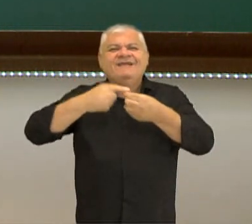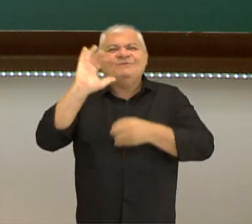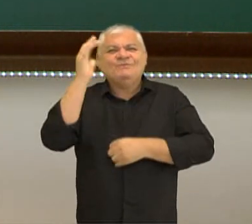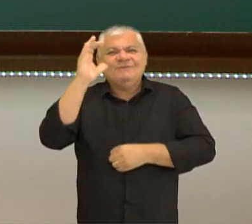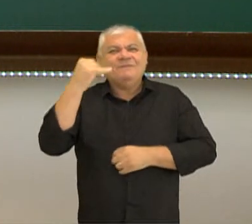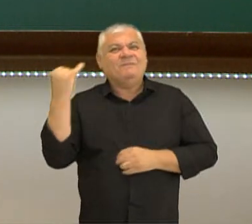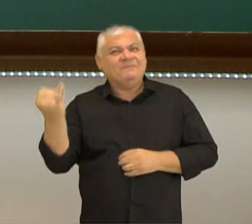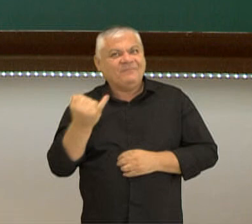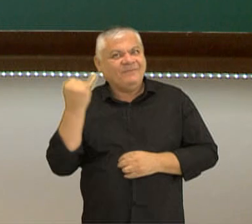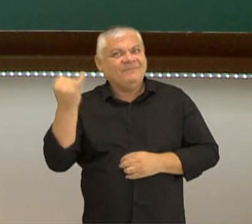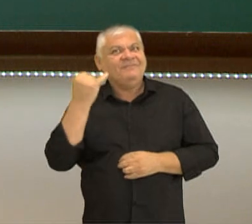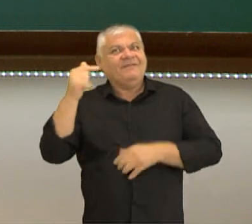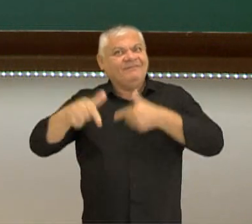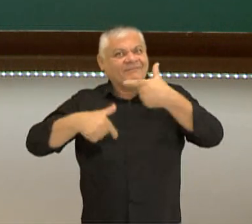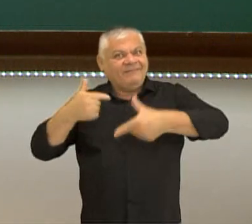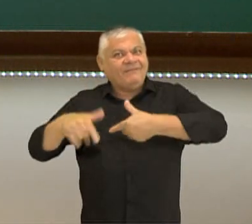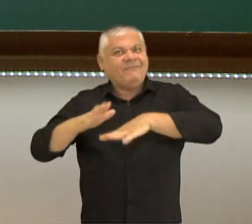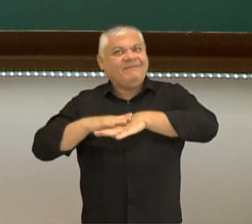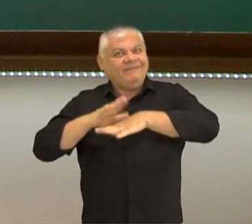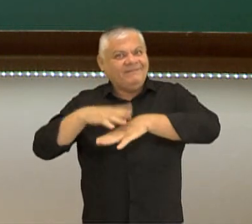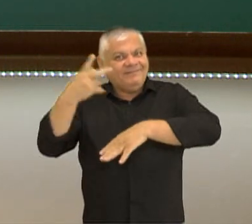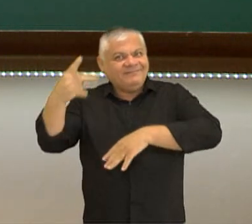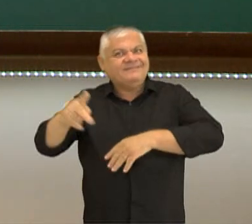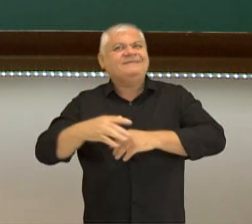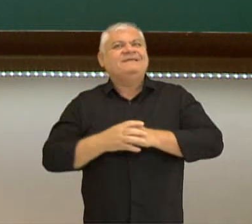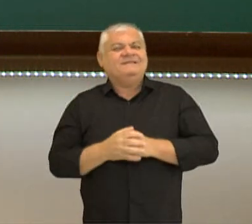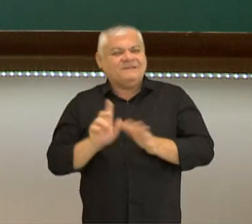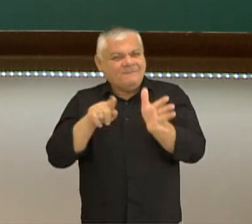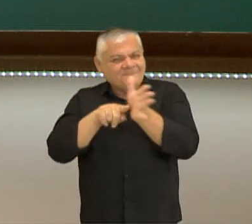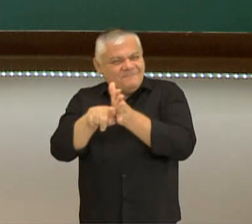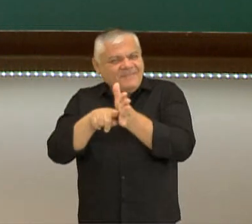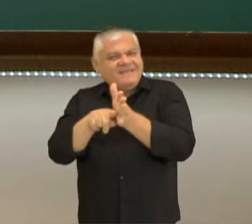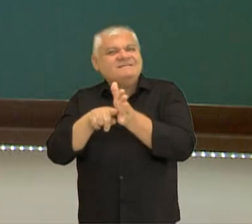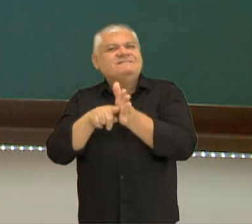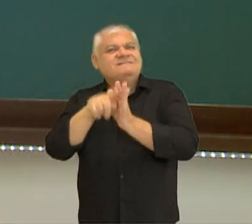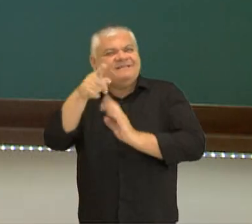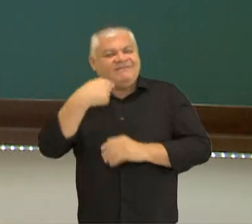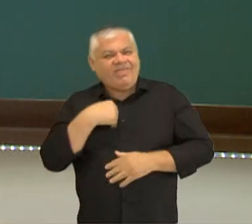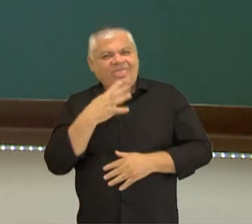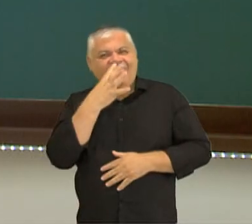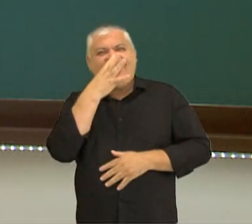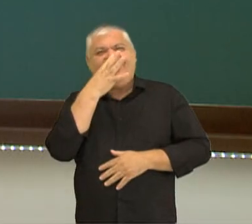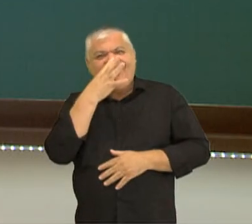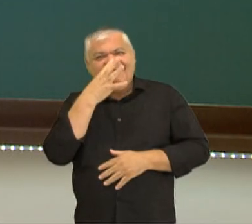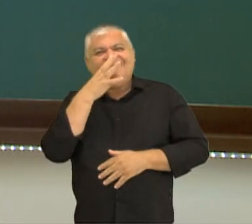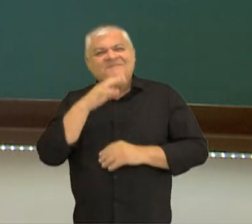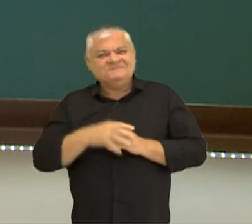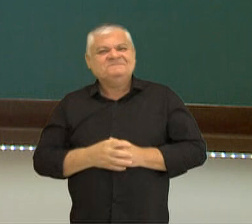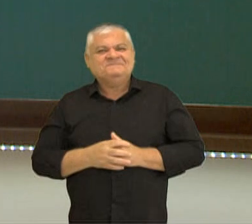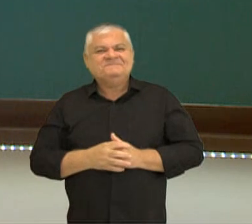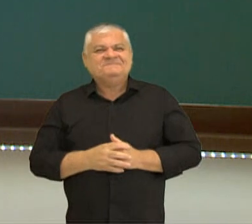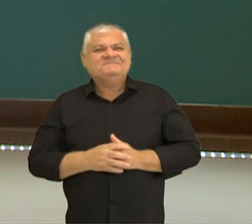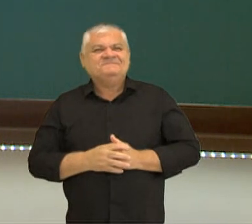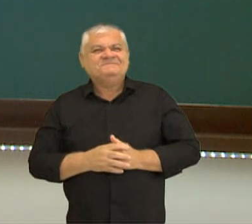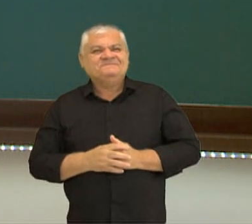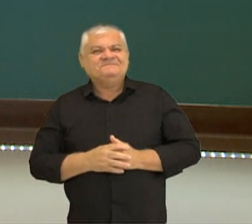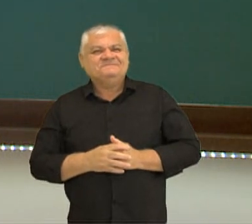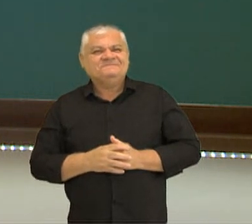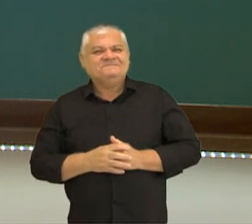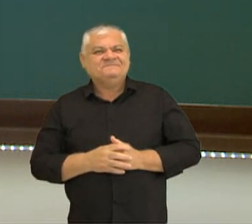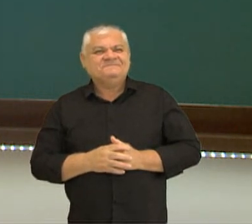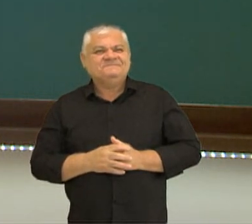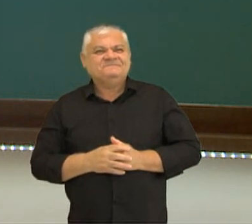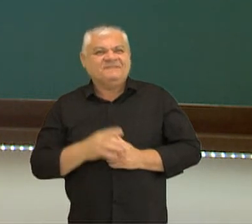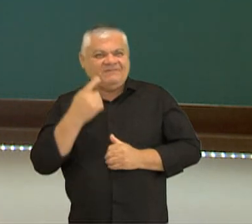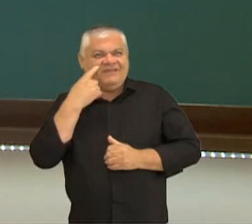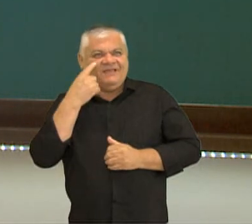importante, assim, o trabalho do Grego, né? Então, pesquisem e apreciem a obra dele. Então, vamos para o próximo.